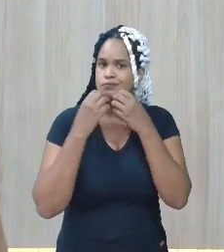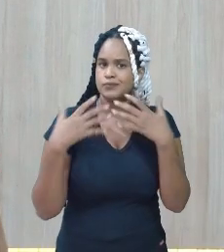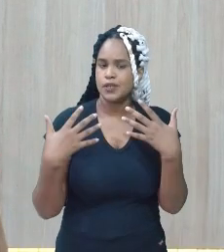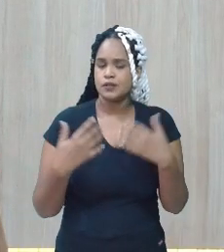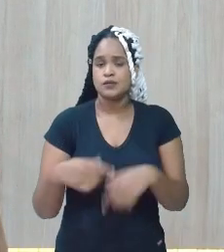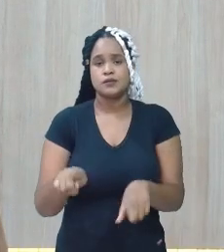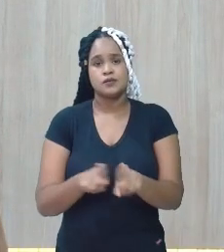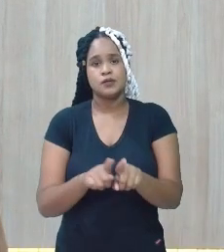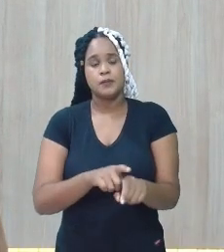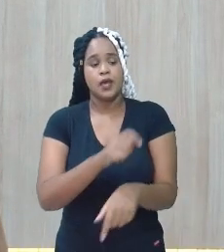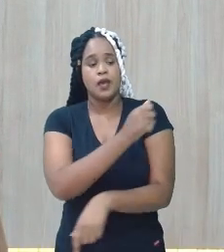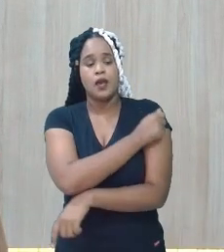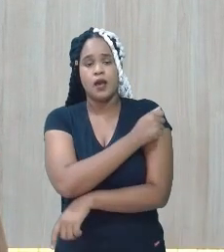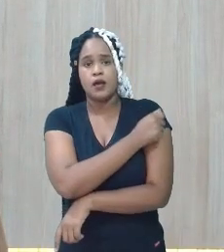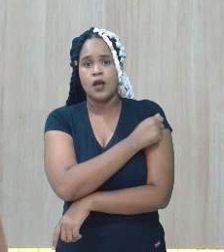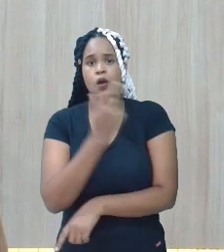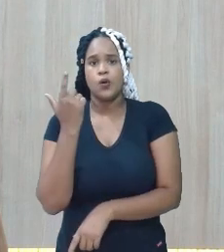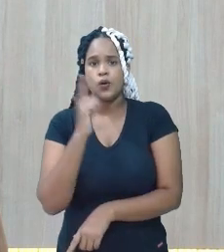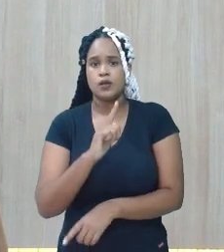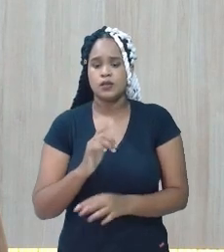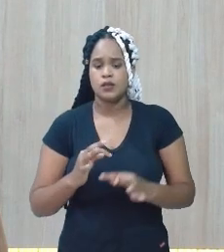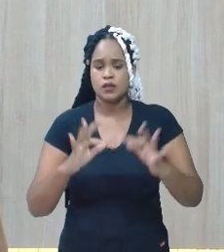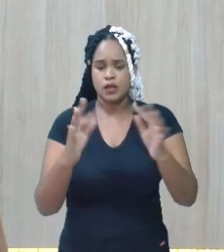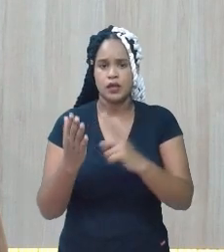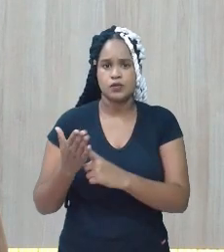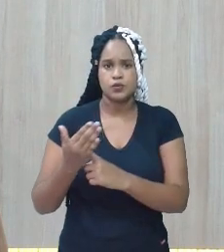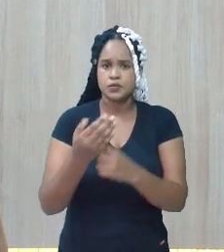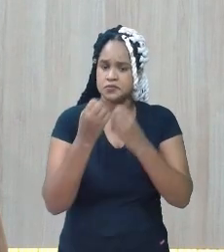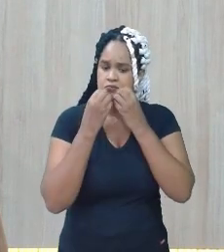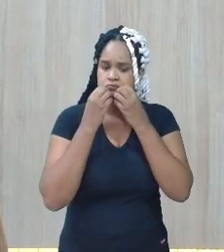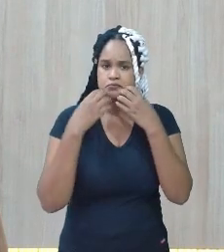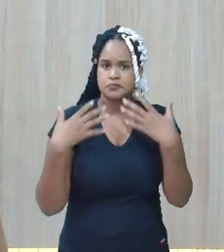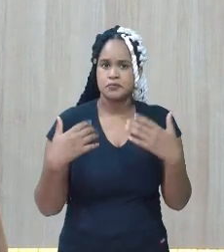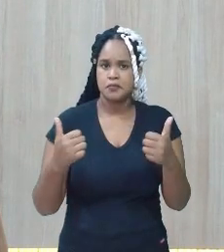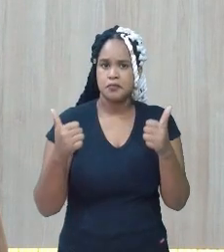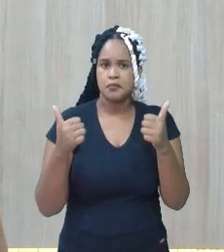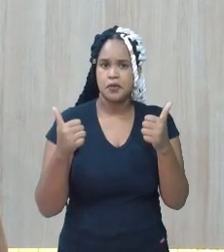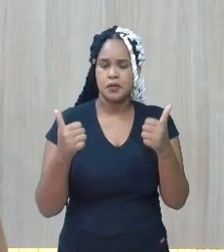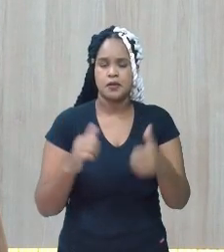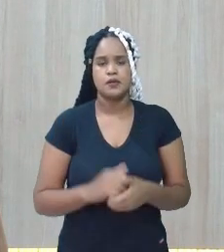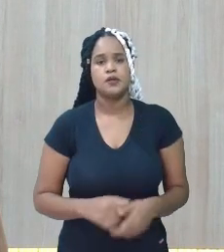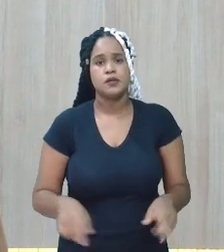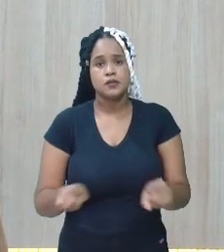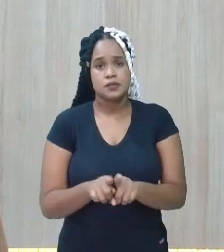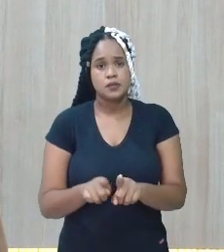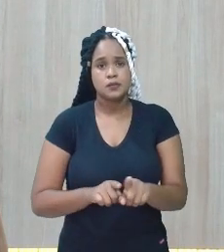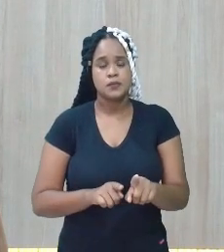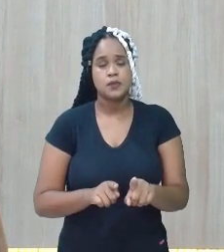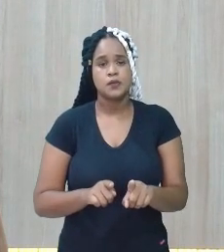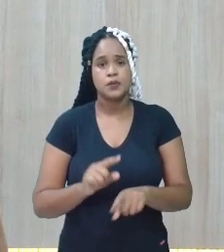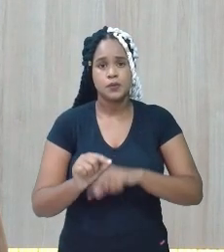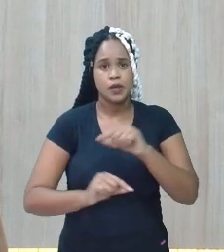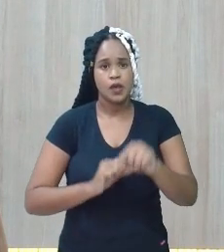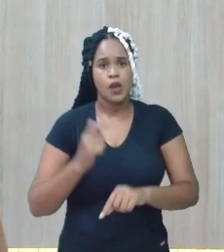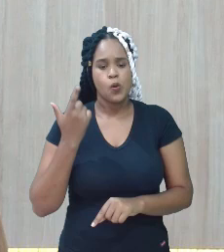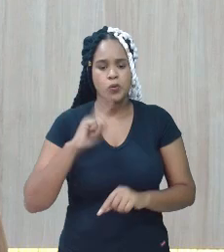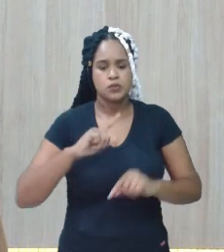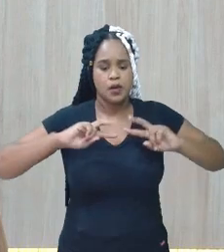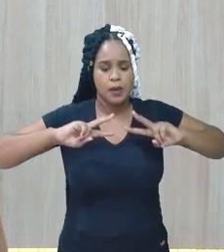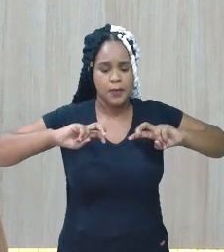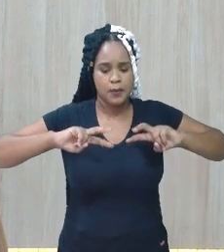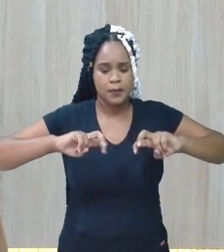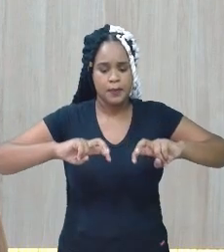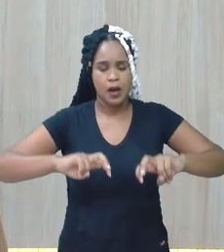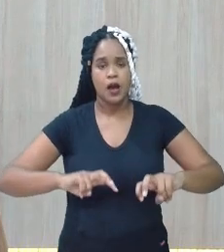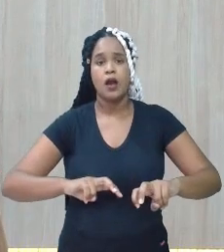consiga utilizar as tecnologias da melhor maneira possível, que eles tenham o mundo na mão, que eles entendam isso